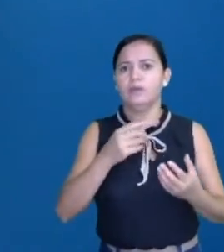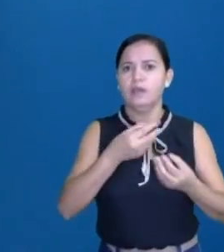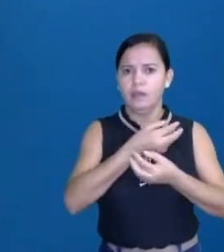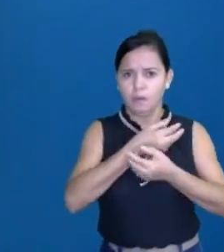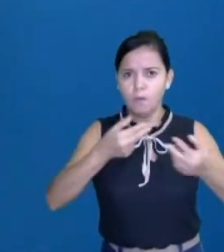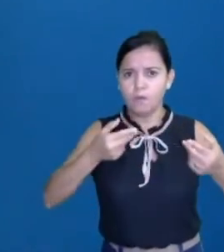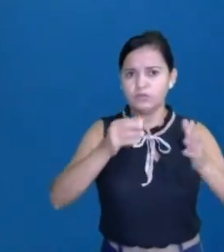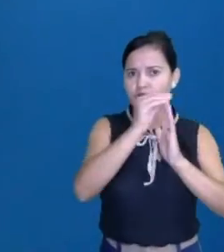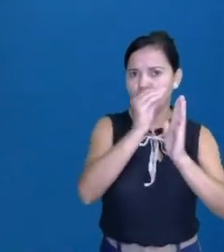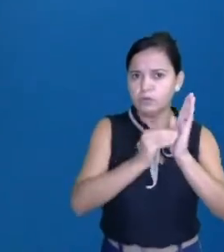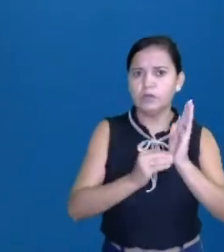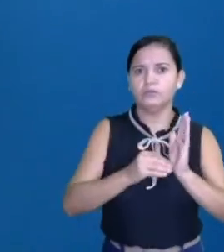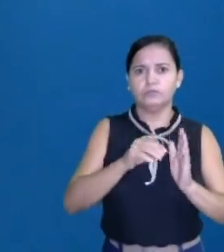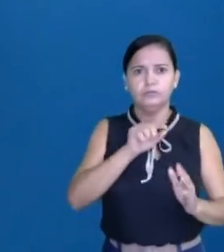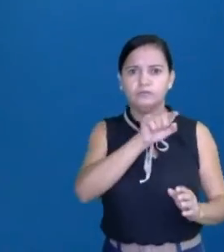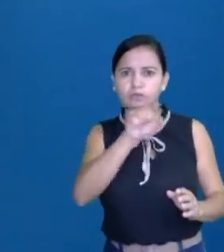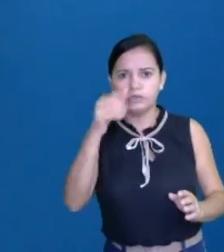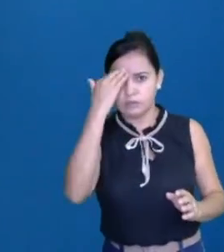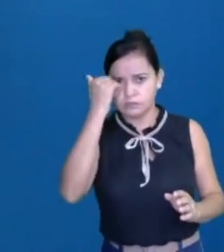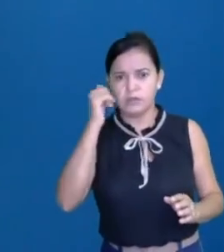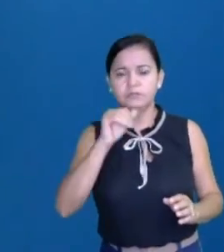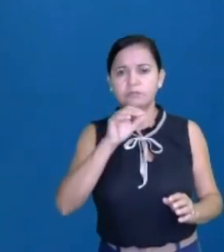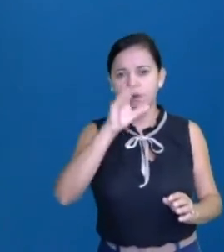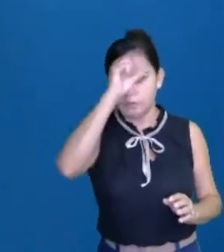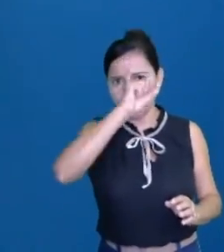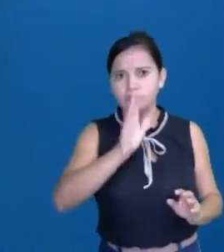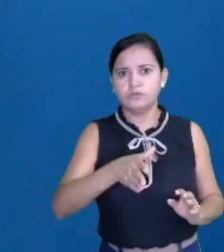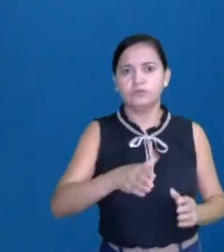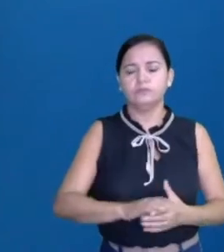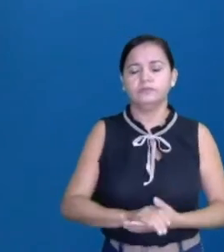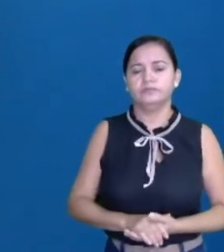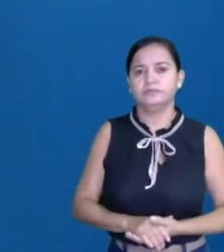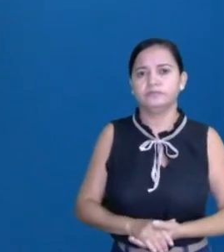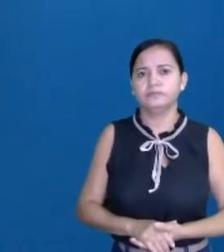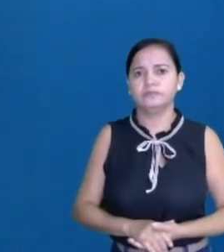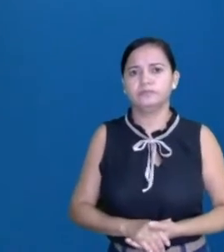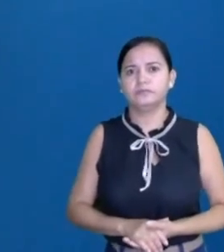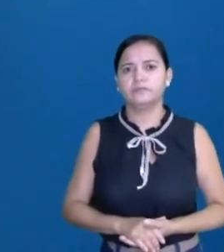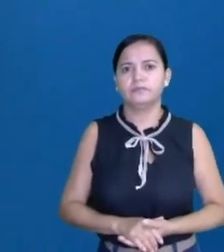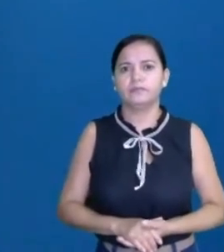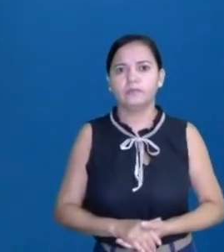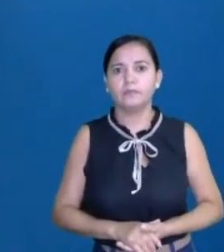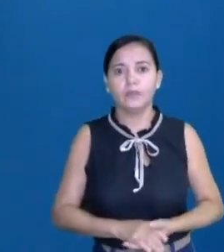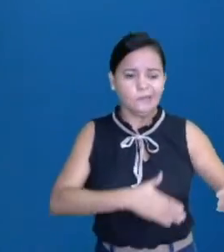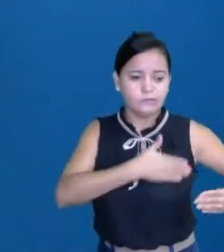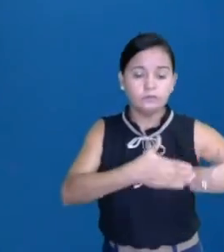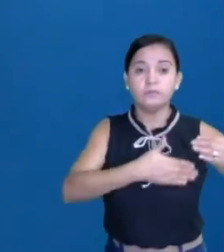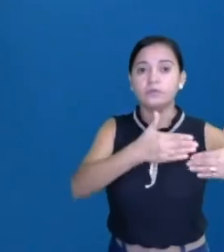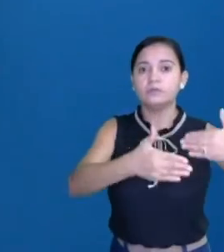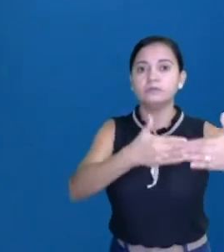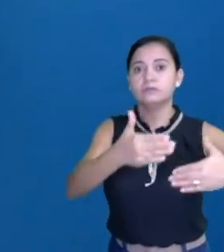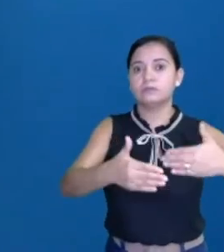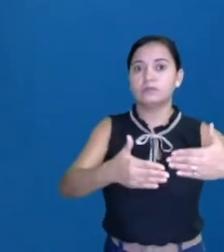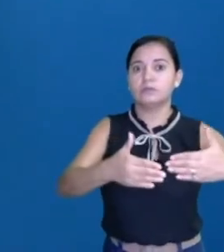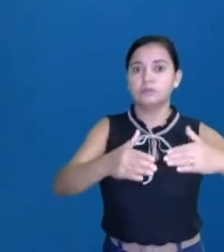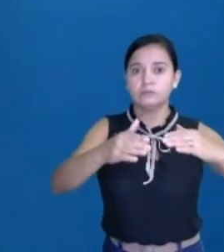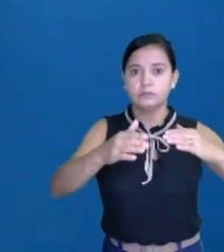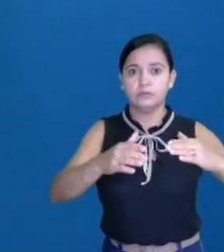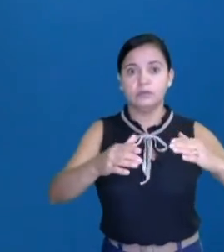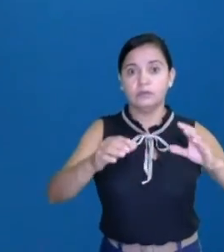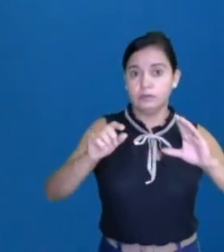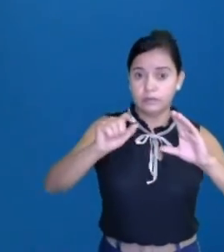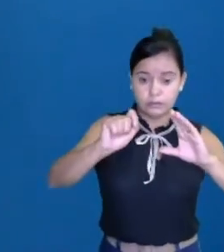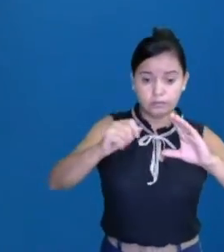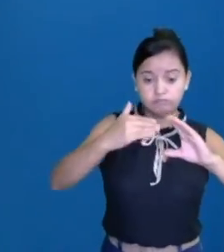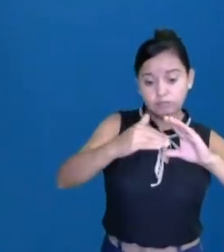aquele processo que vocês viram. Mas aqui o que acontece? Esse processo da própria destruição, dessa transformação dessa camada de ozônio novamente